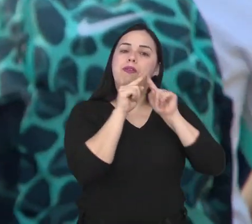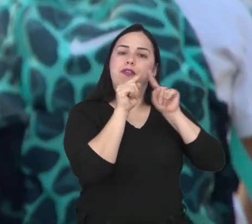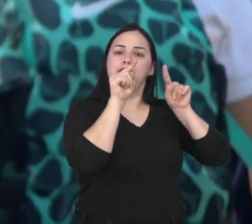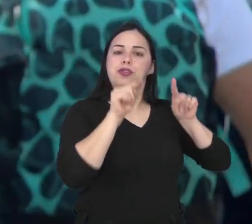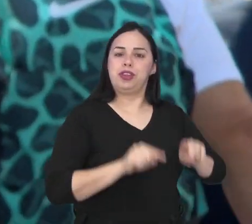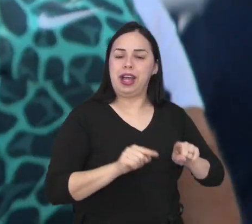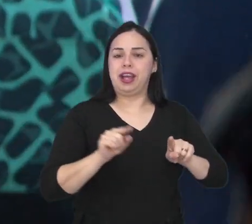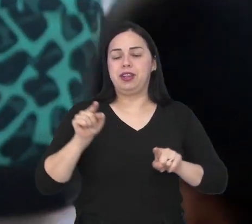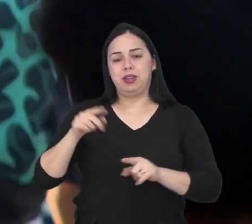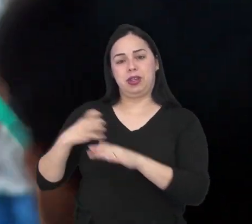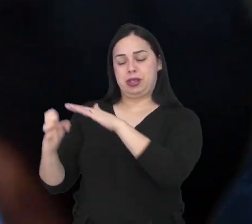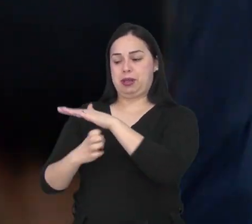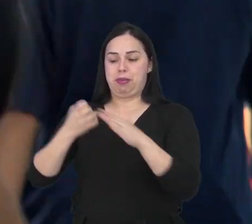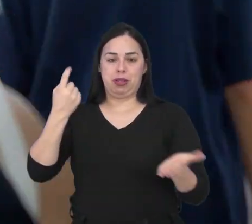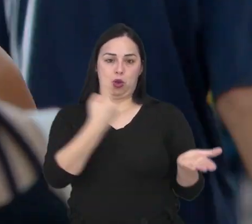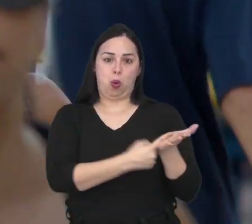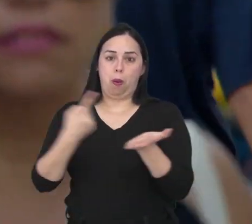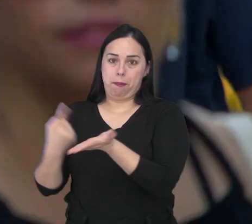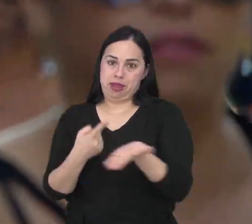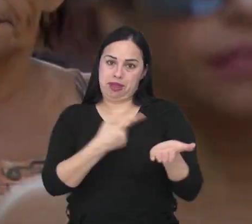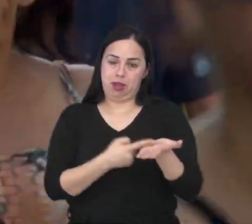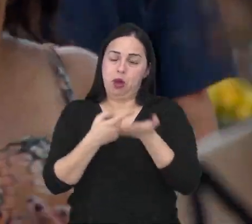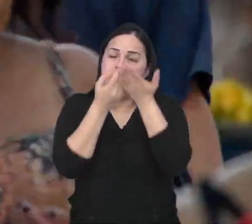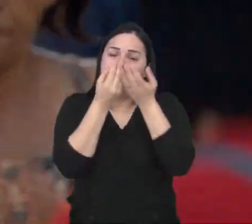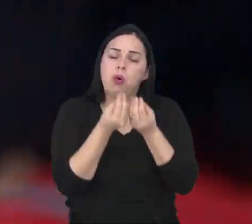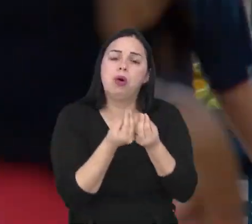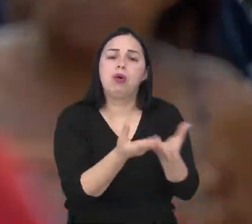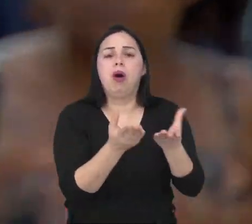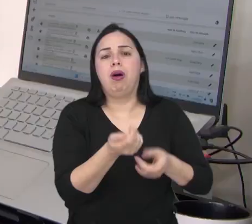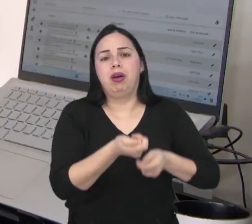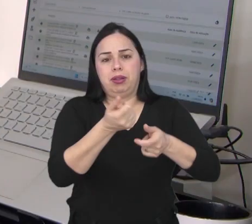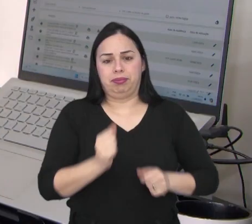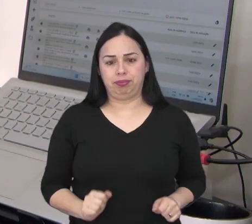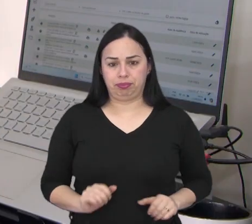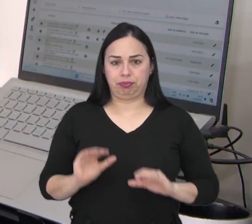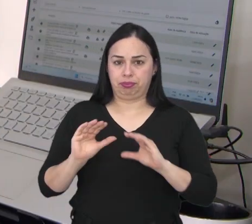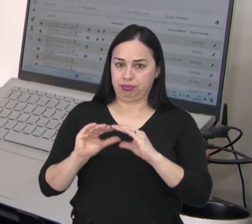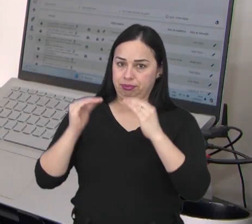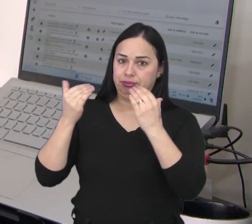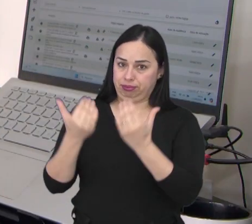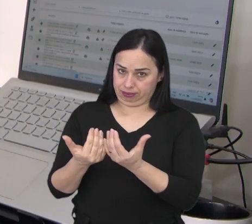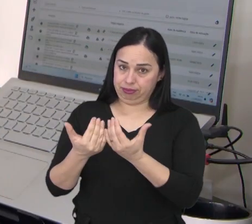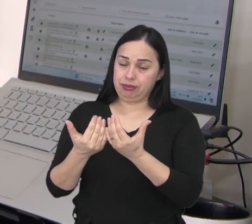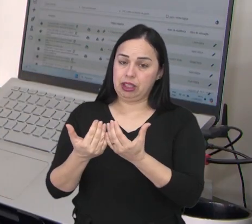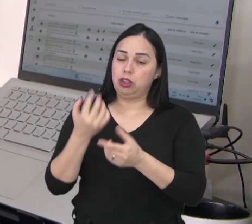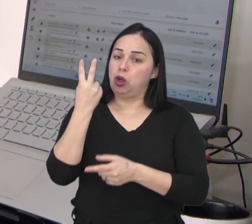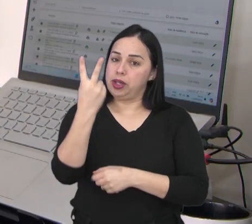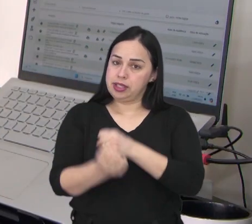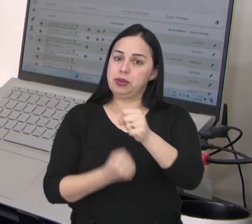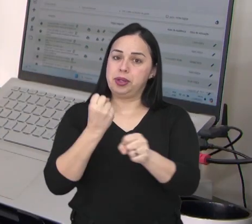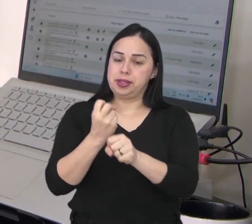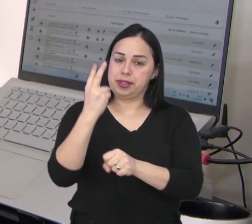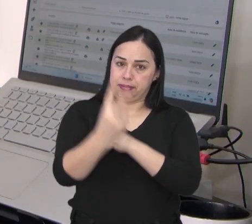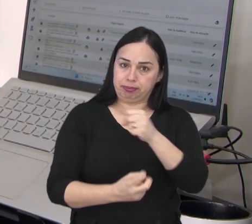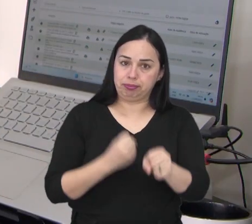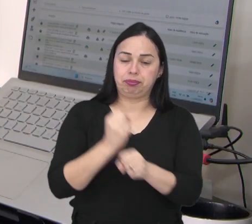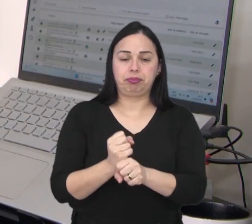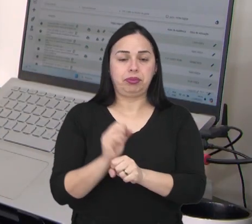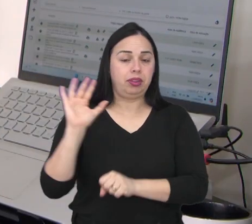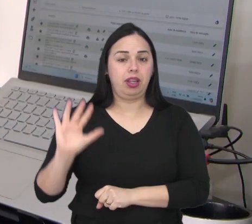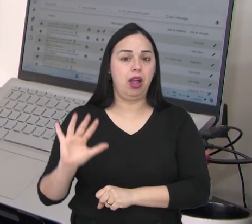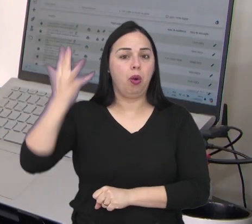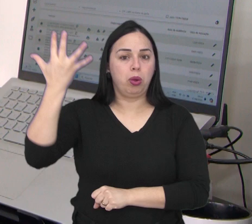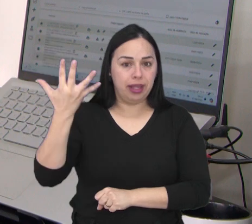que combina previamente quais serão os benefícios ofertados. A convenção coletiva de trabalho ela ocorre de 2 em 2 anos,